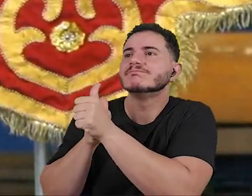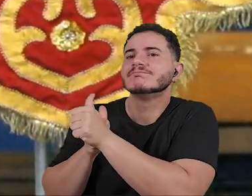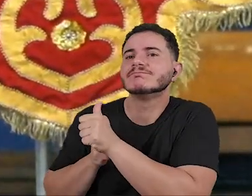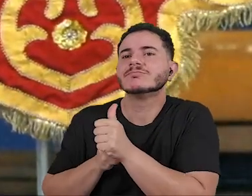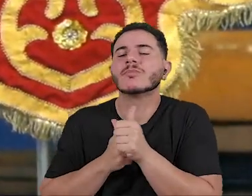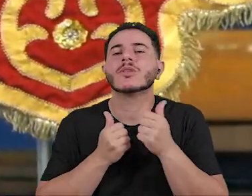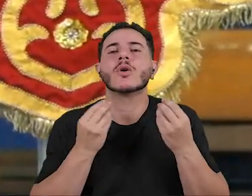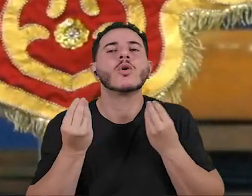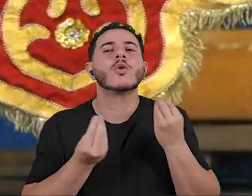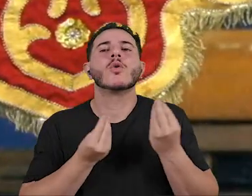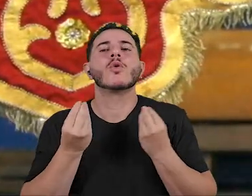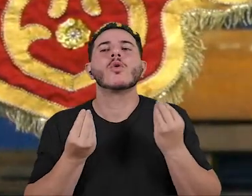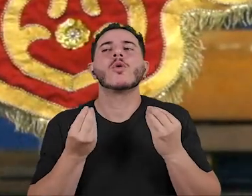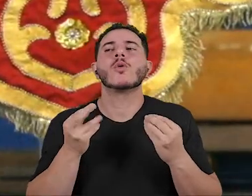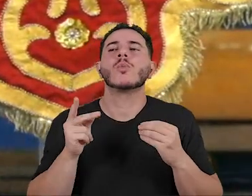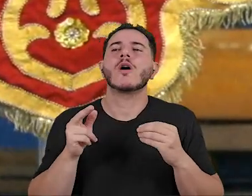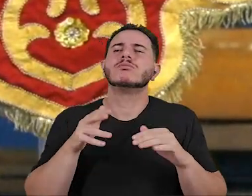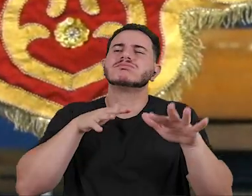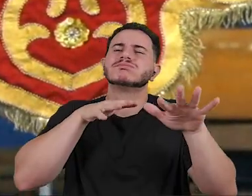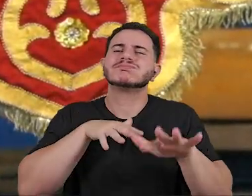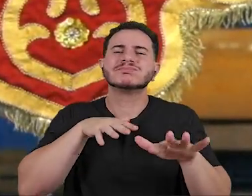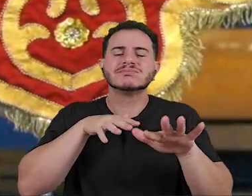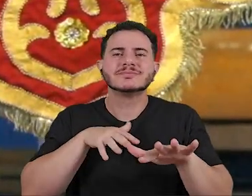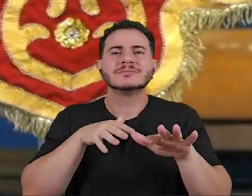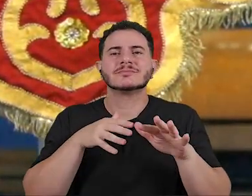Dentro da